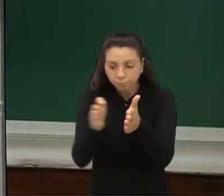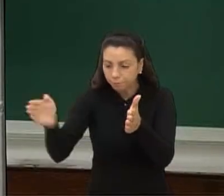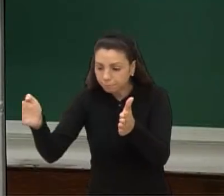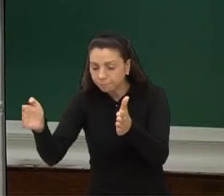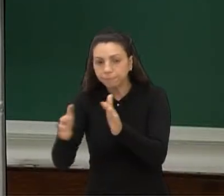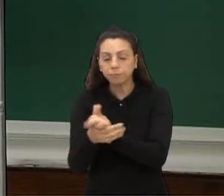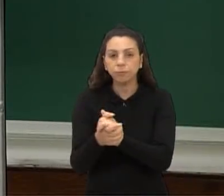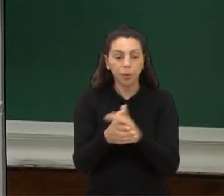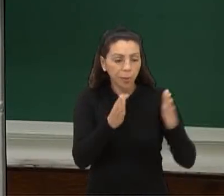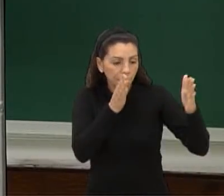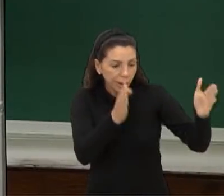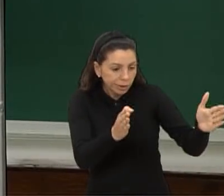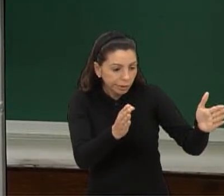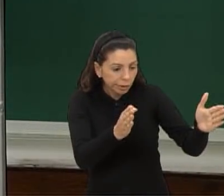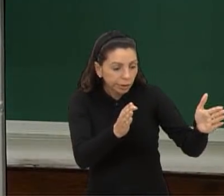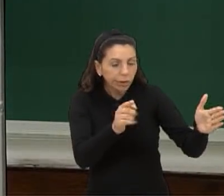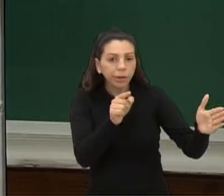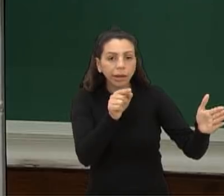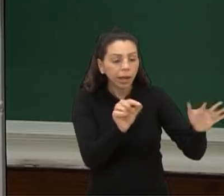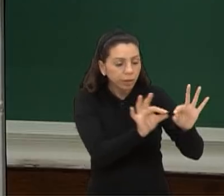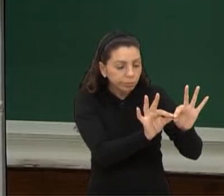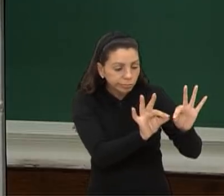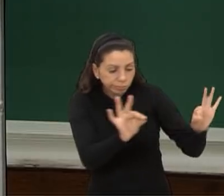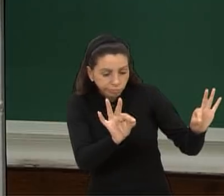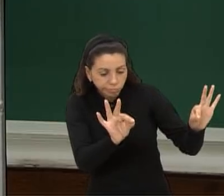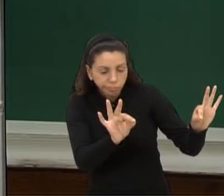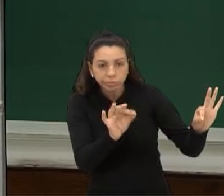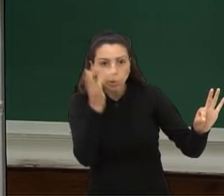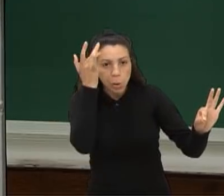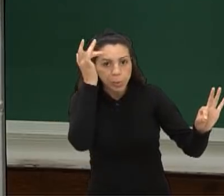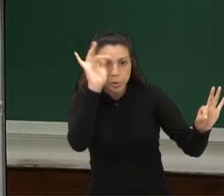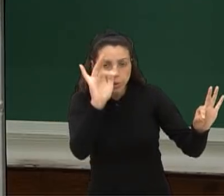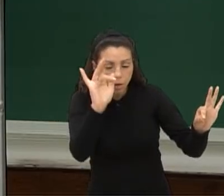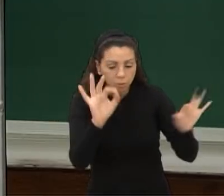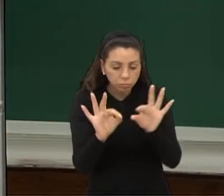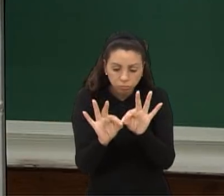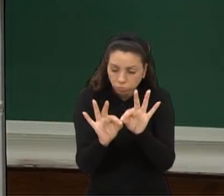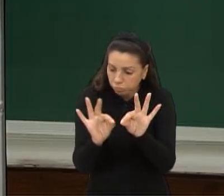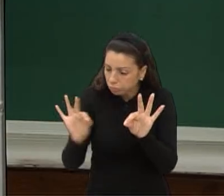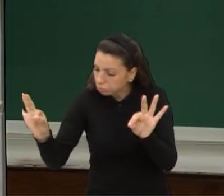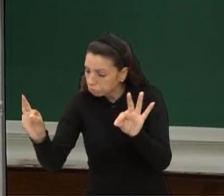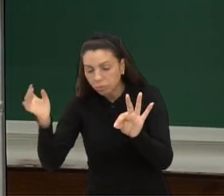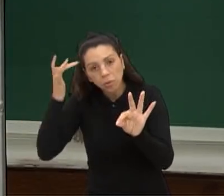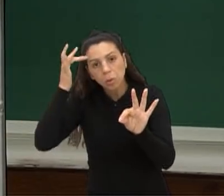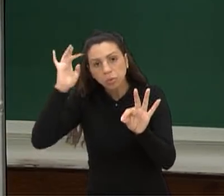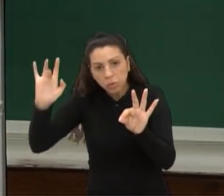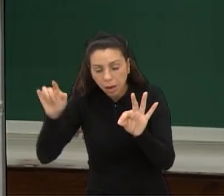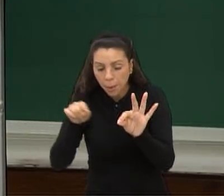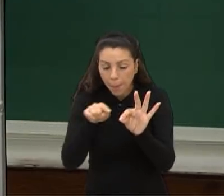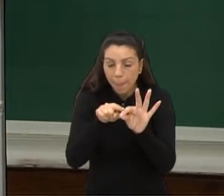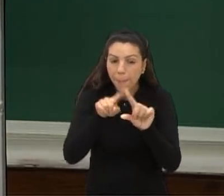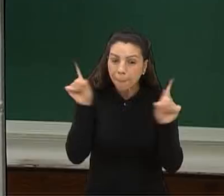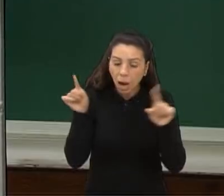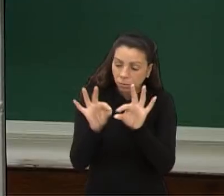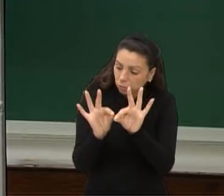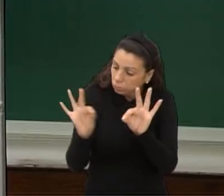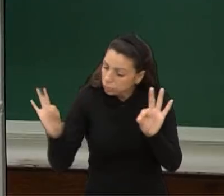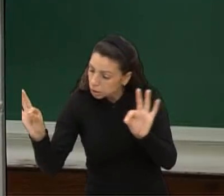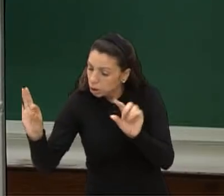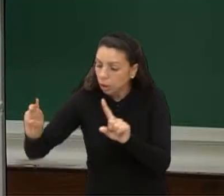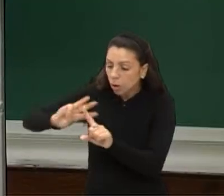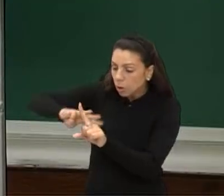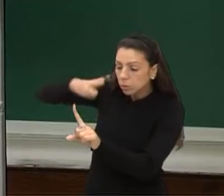ele pegou um pedaço de tábua, né, de madeira, e cortou em 2 pedaços. E ele falou assim que um